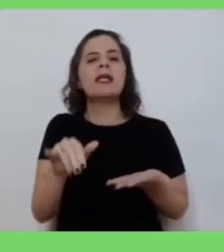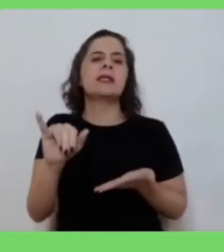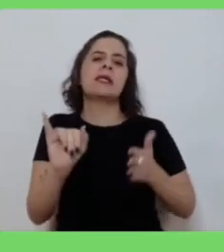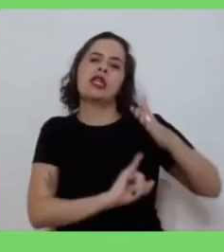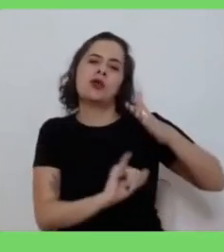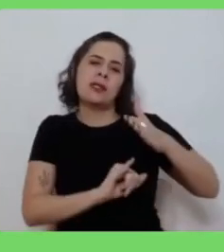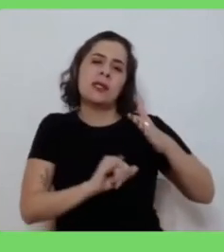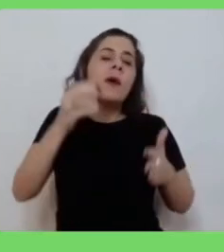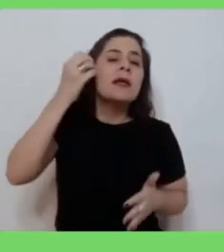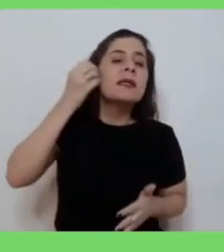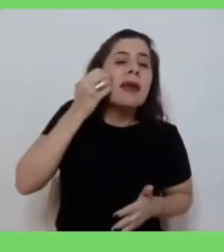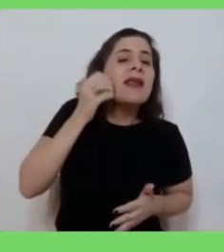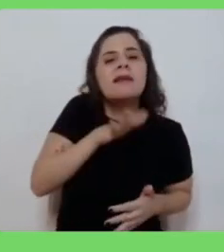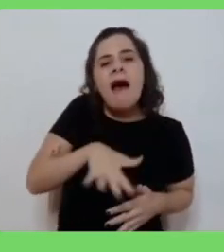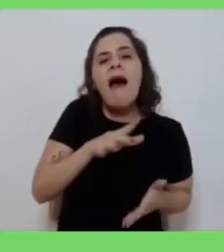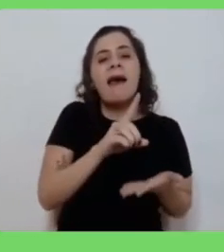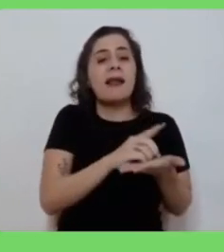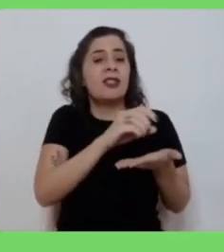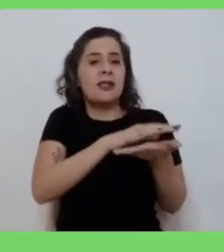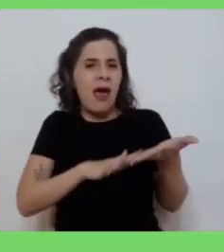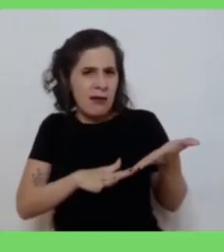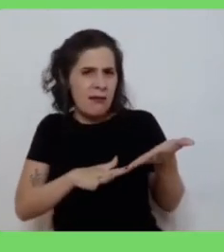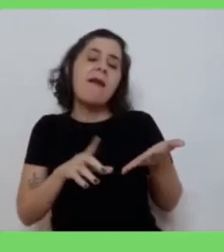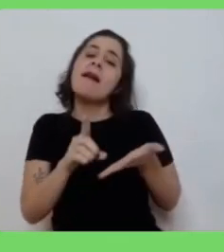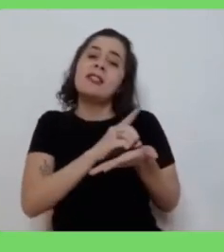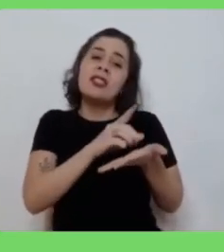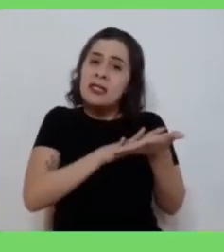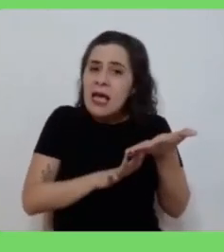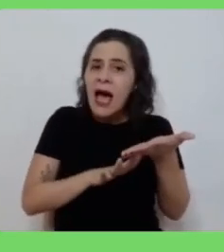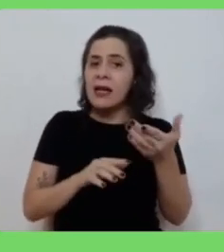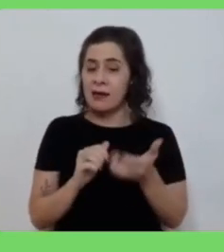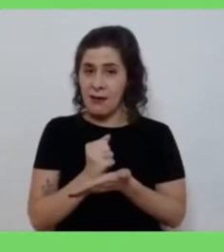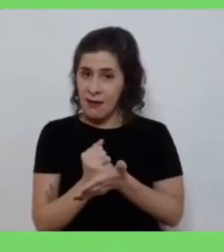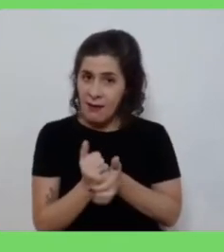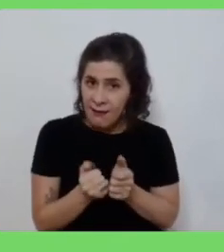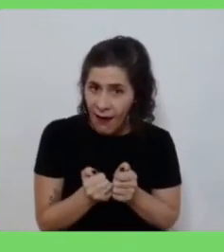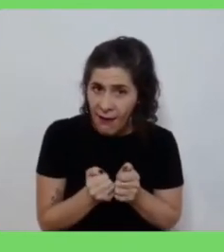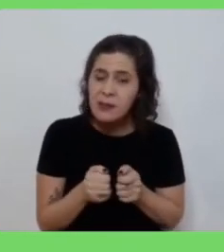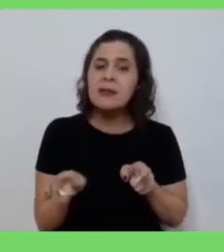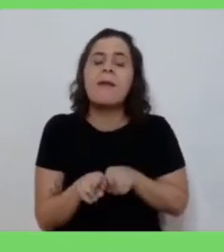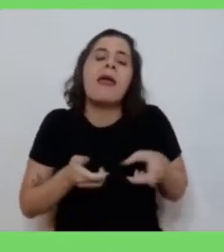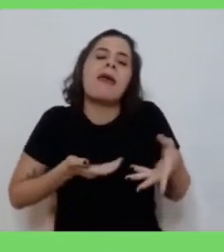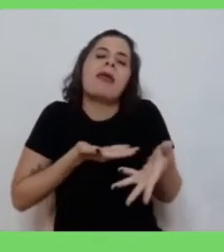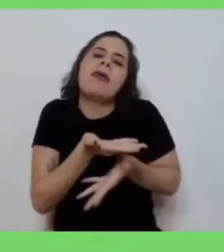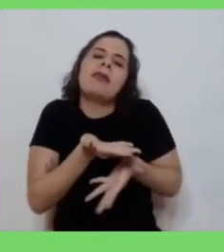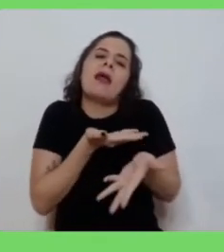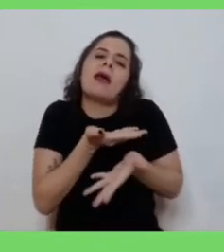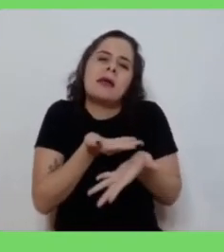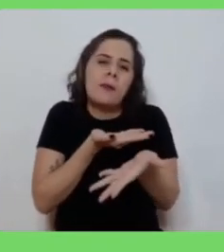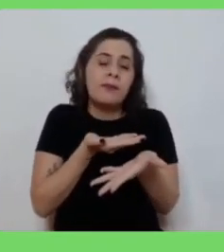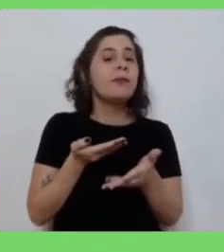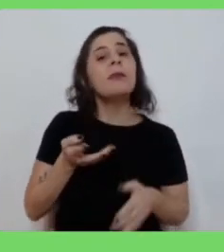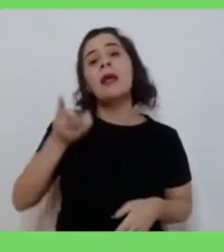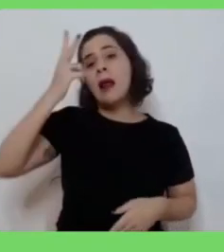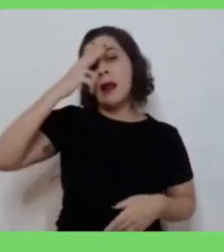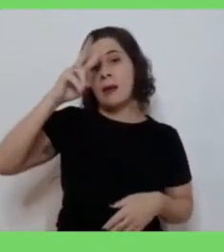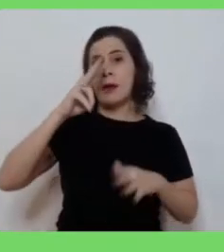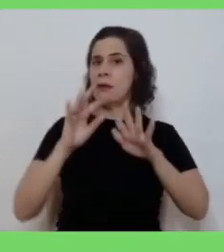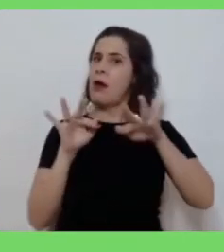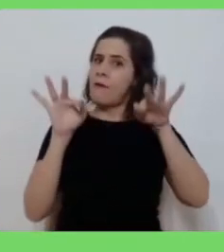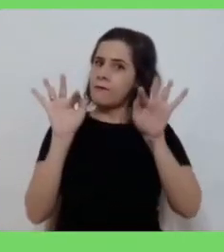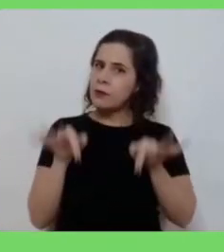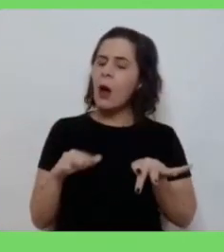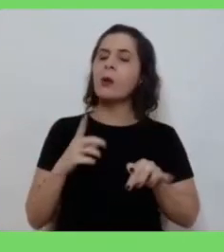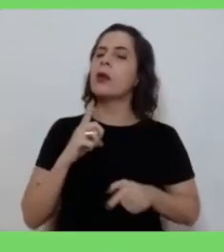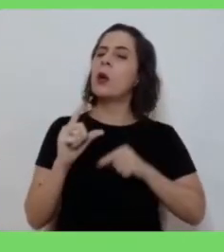de design design de games e design de interação Lembrando que ao final ou logo ao